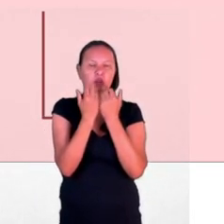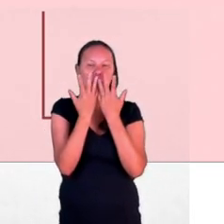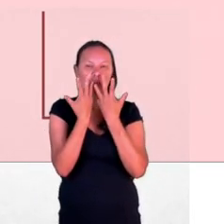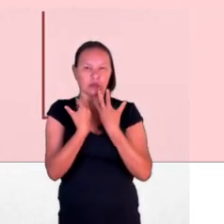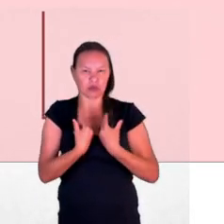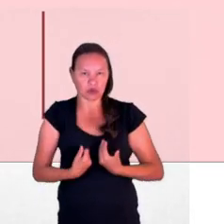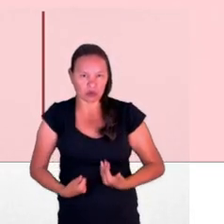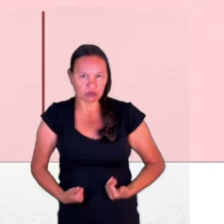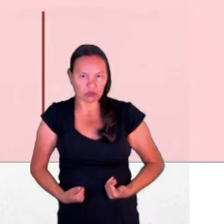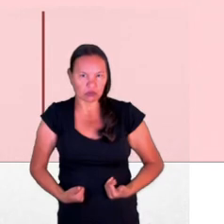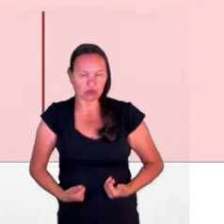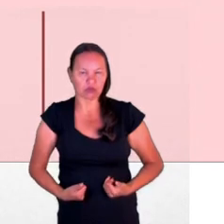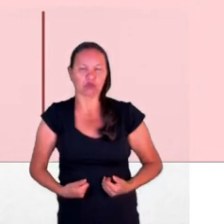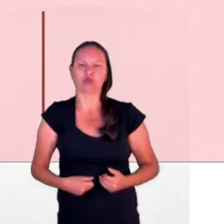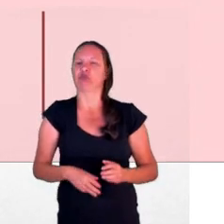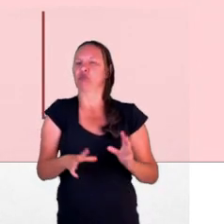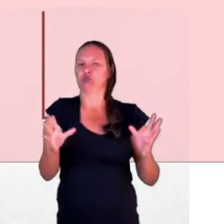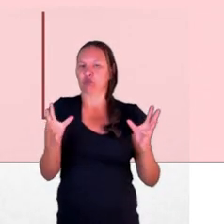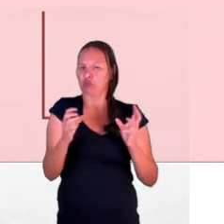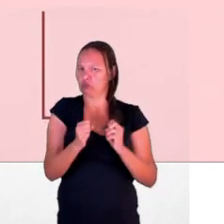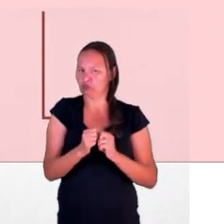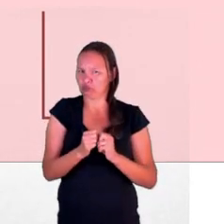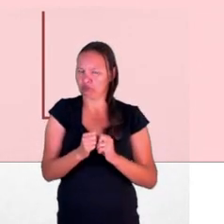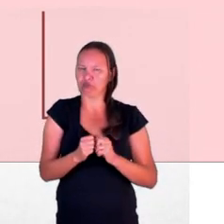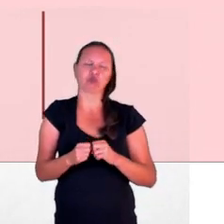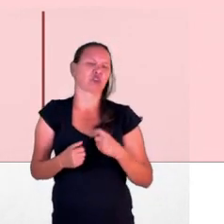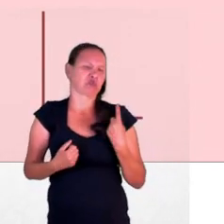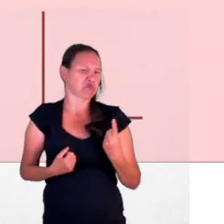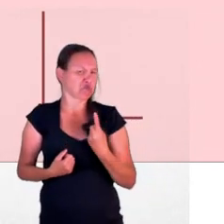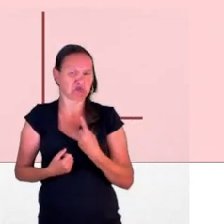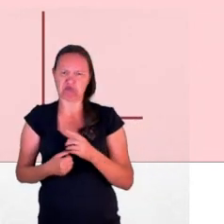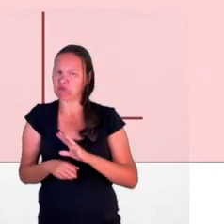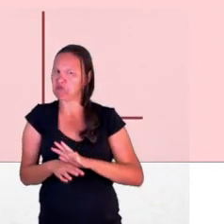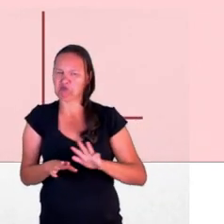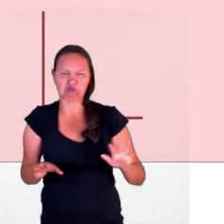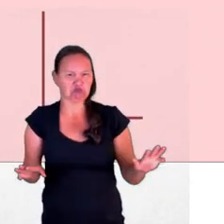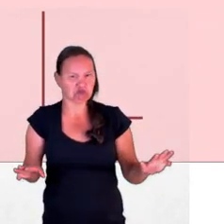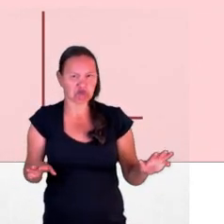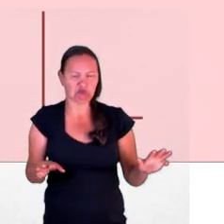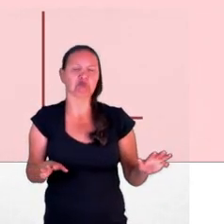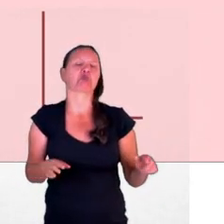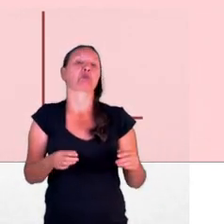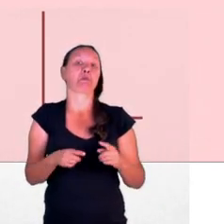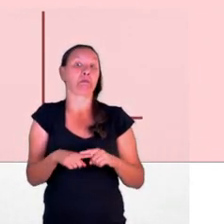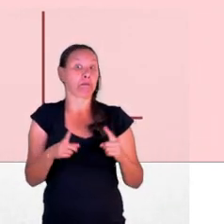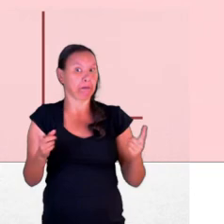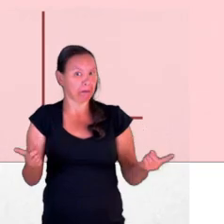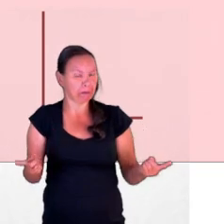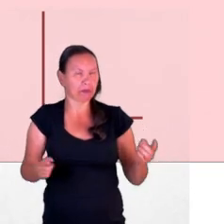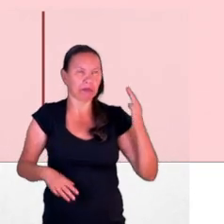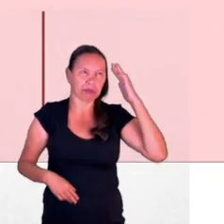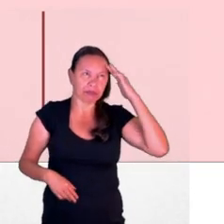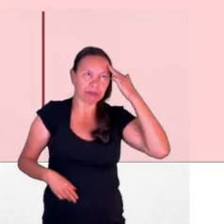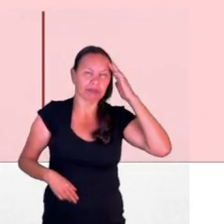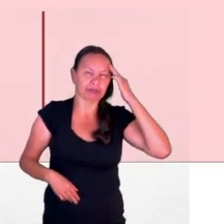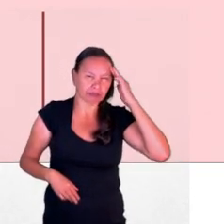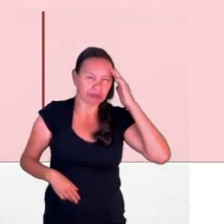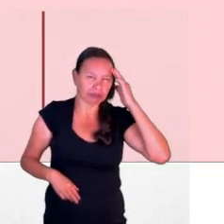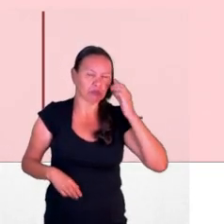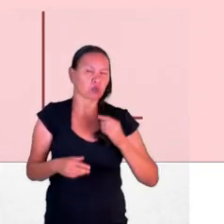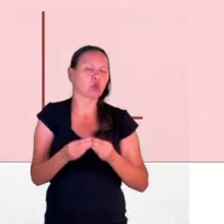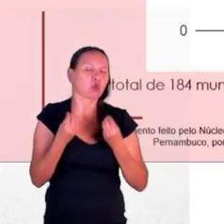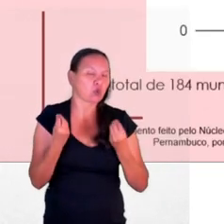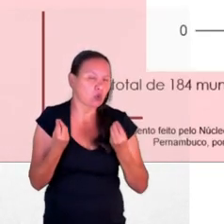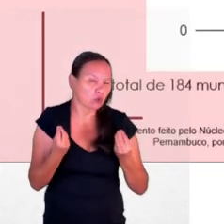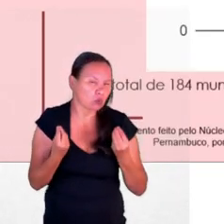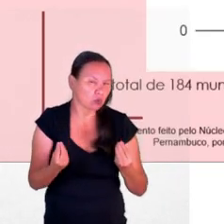vamos aqui nos deter em cada um dos componentes do sistema mas entendendo a como